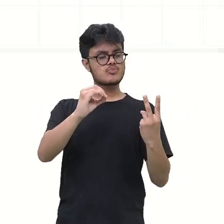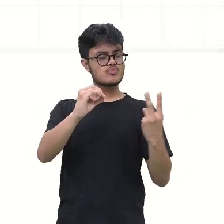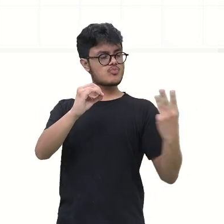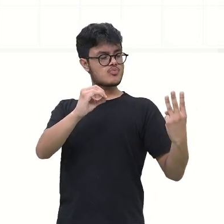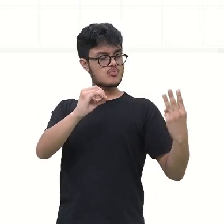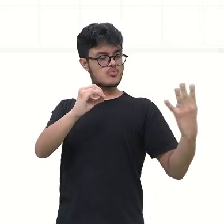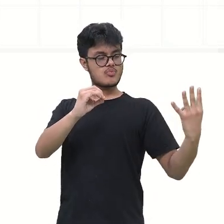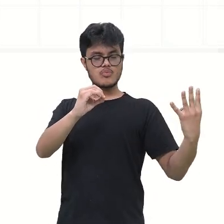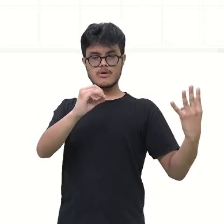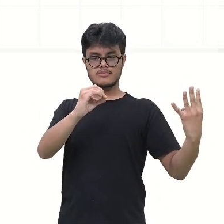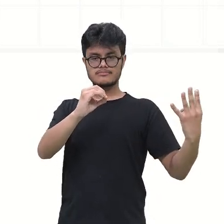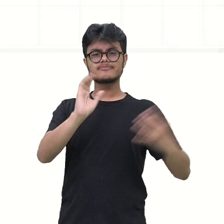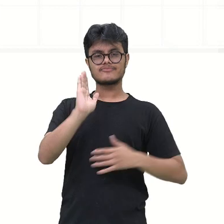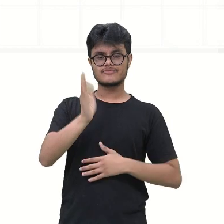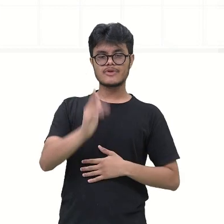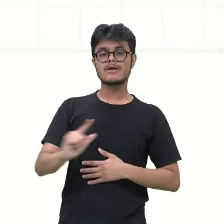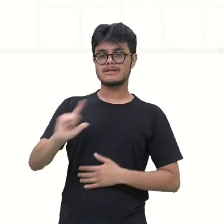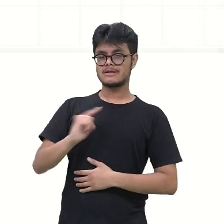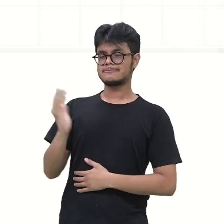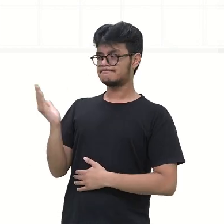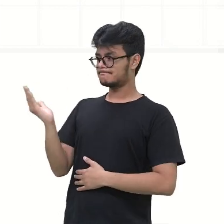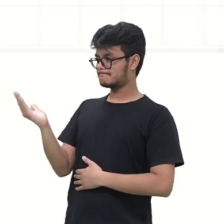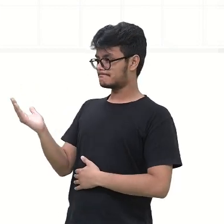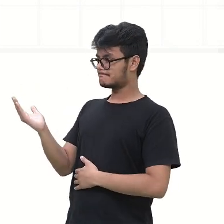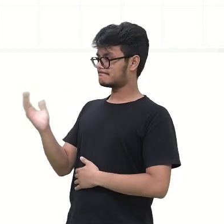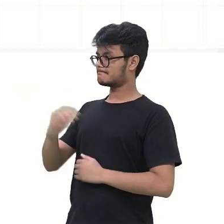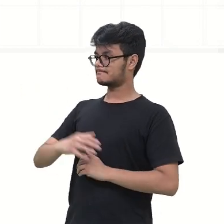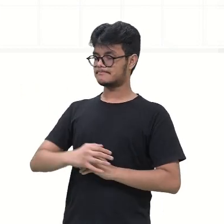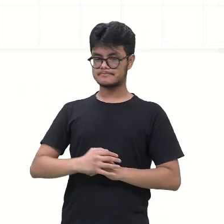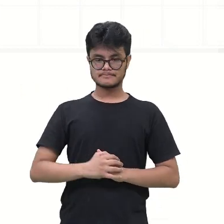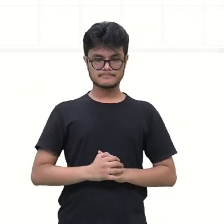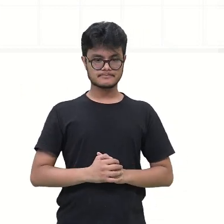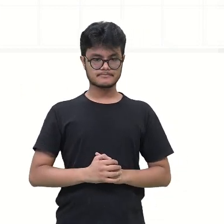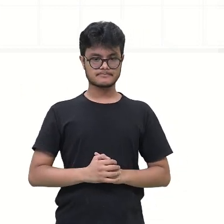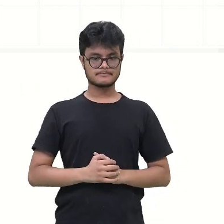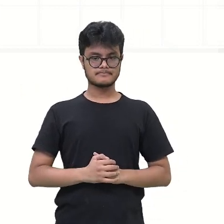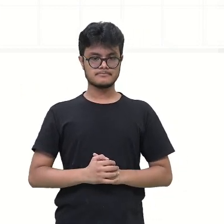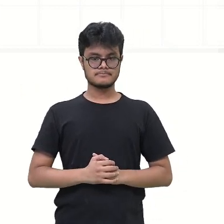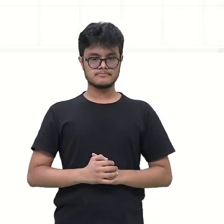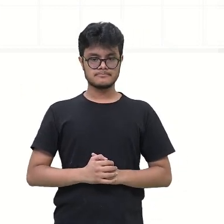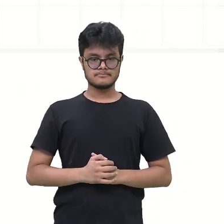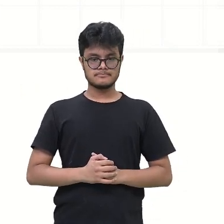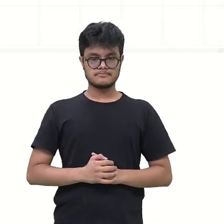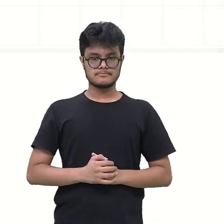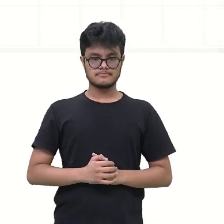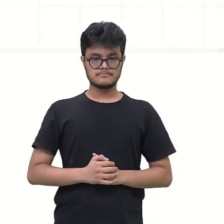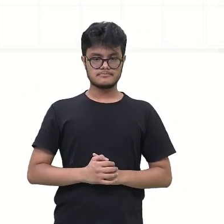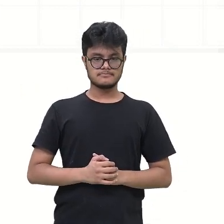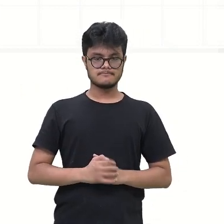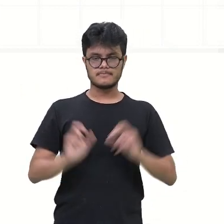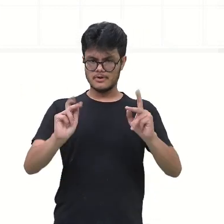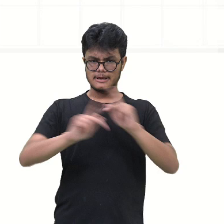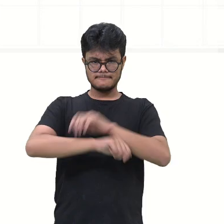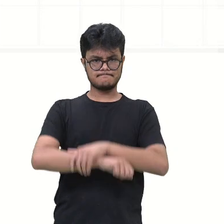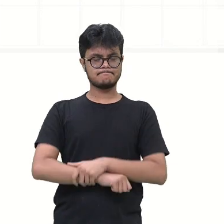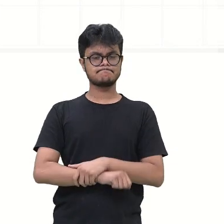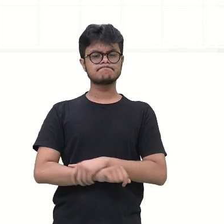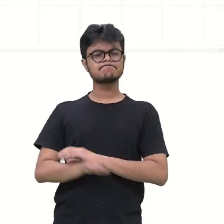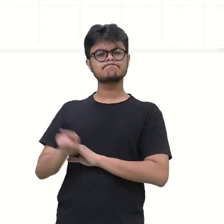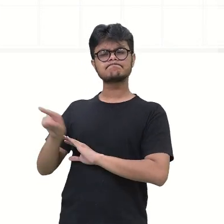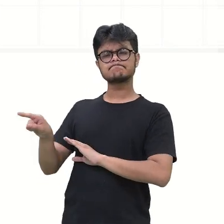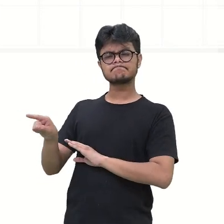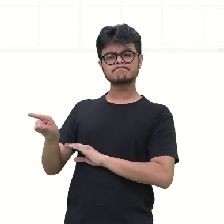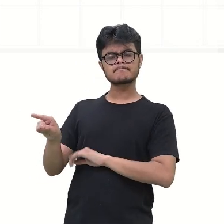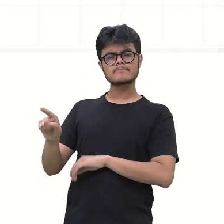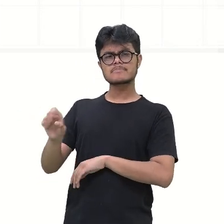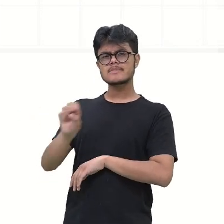inteiros? Por exemplo, aqui o 0, vou aumentar um pouquinho mais espaço, o 1, e aqui o 2. Com a chegada